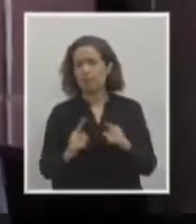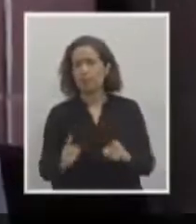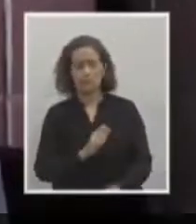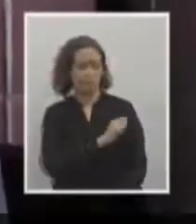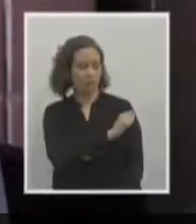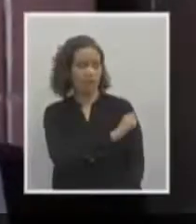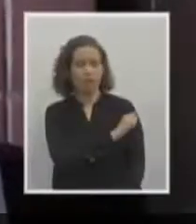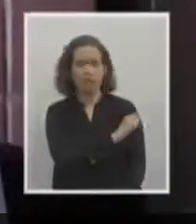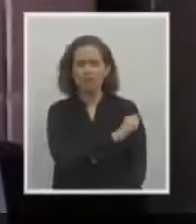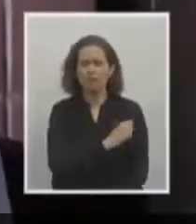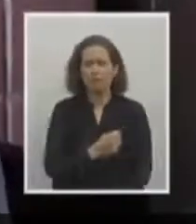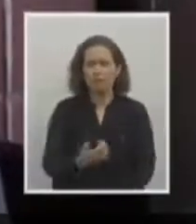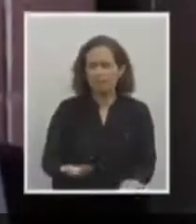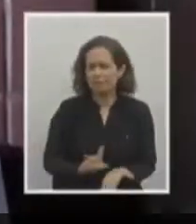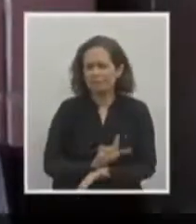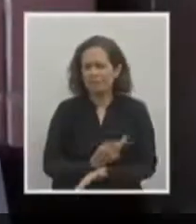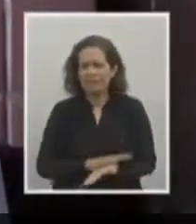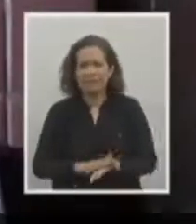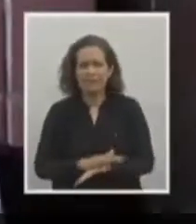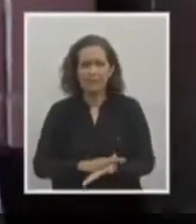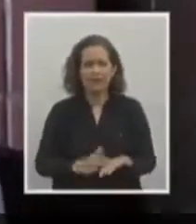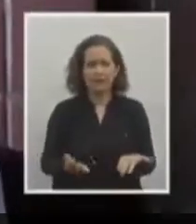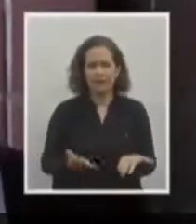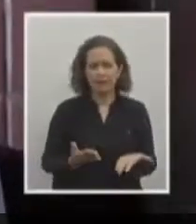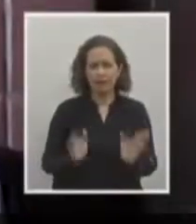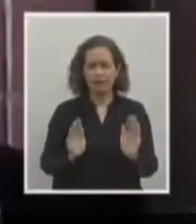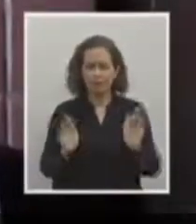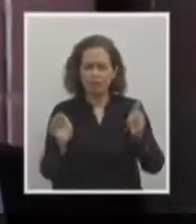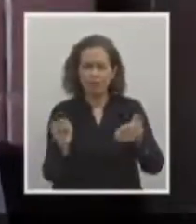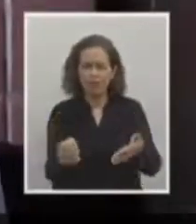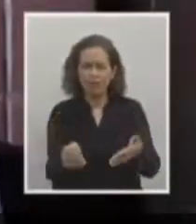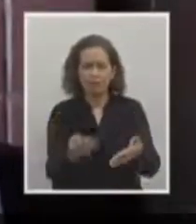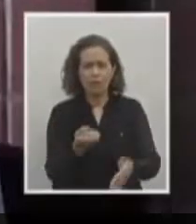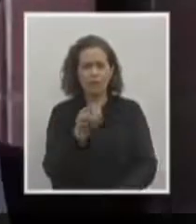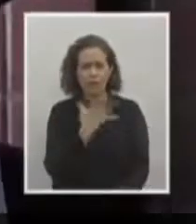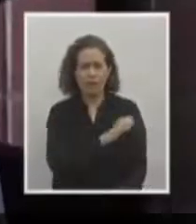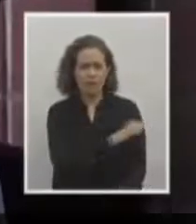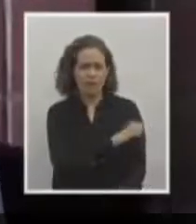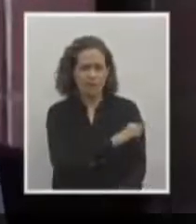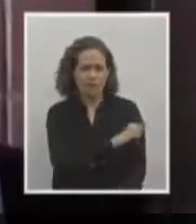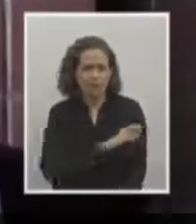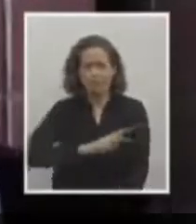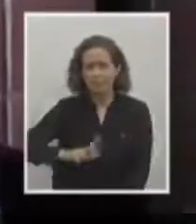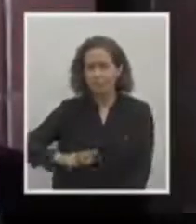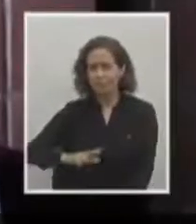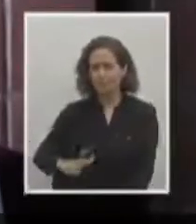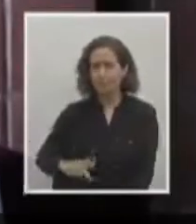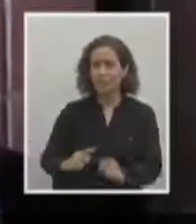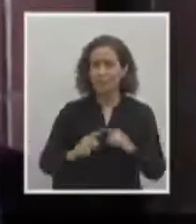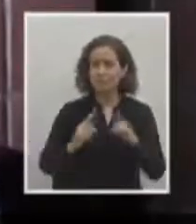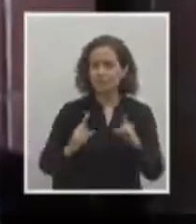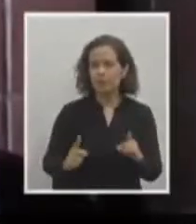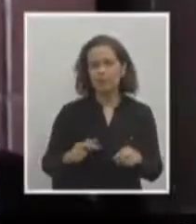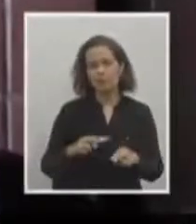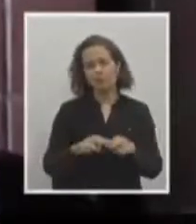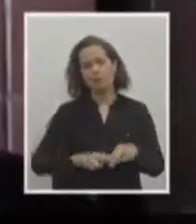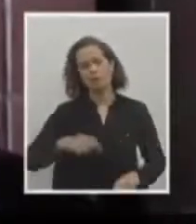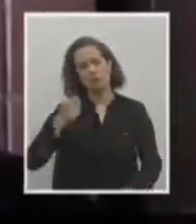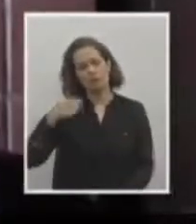foram ouvidos, o bem-estar dos alunos não está sendo priorizado. Ela foi feita para atender uma associação e seus